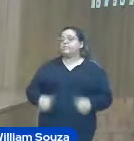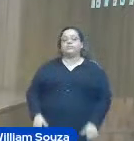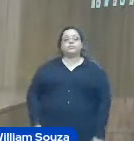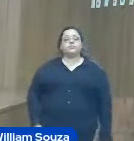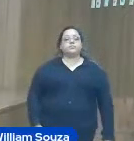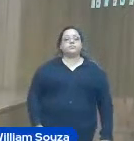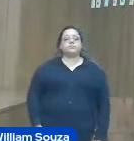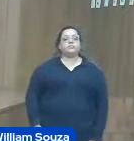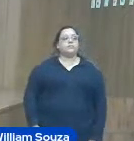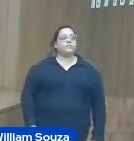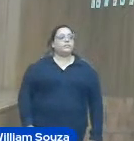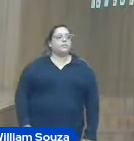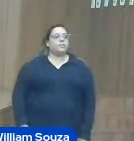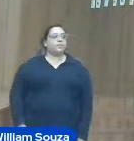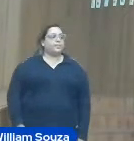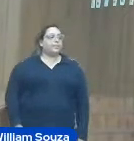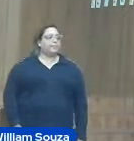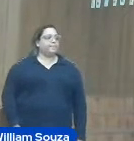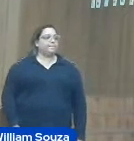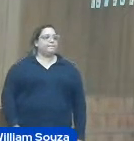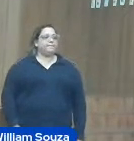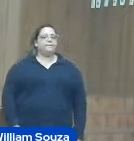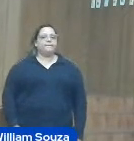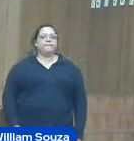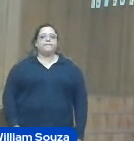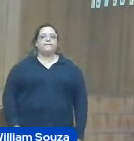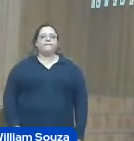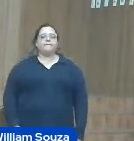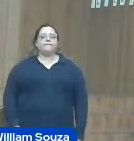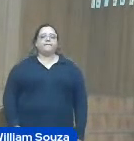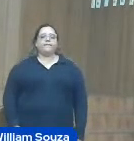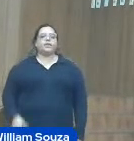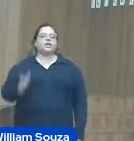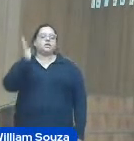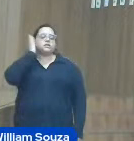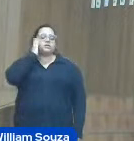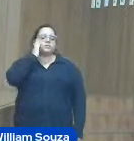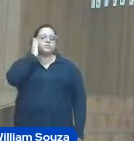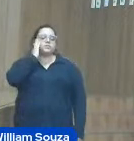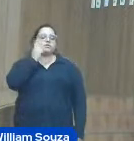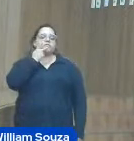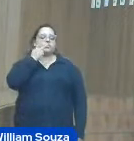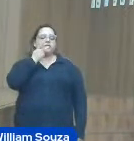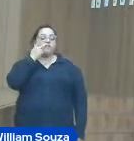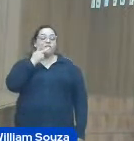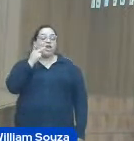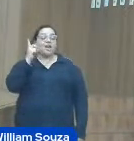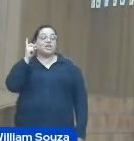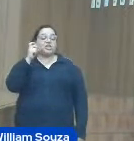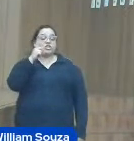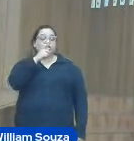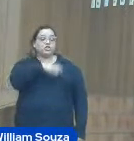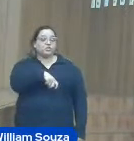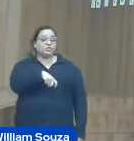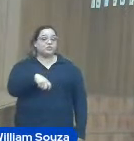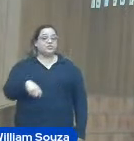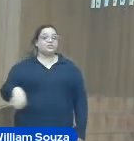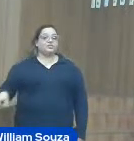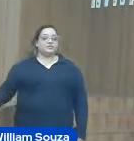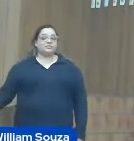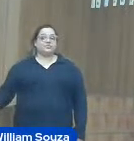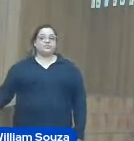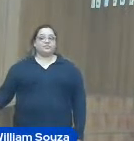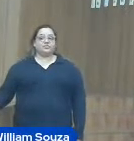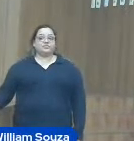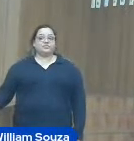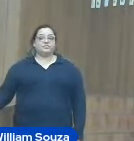estou totalmente ciente, queridos, que essa minha fala é uma fala dura, é uma fala, talvez vocês estivessem